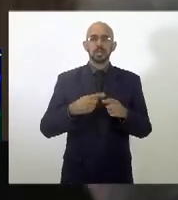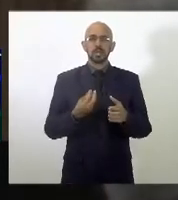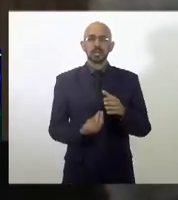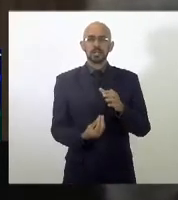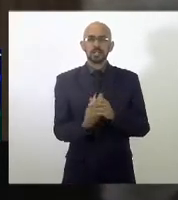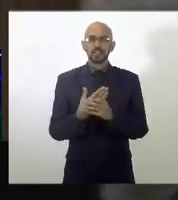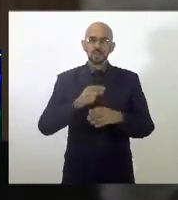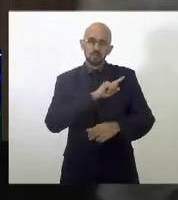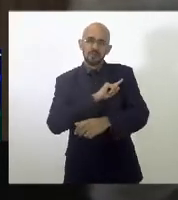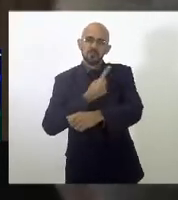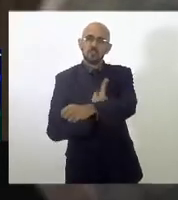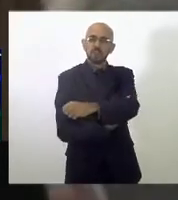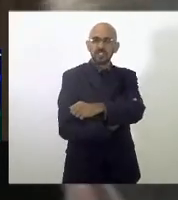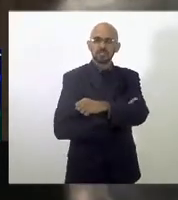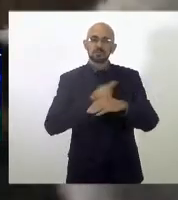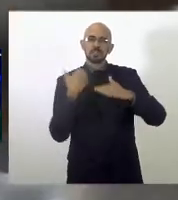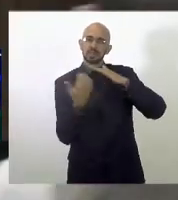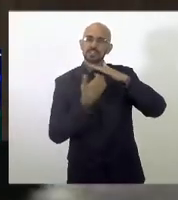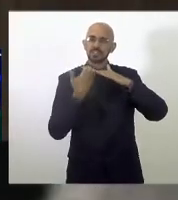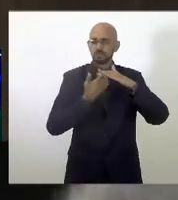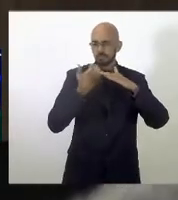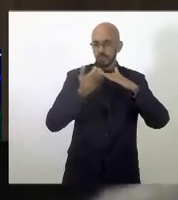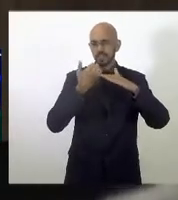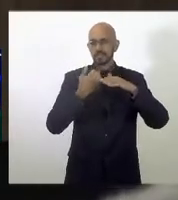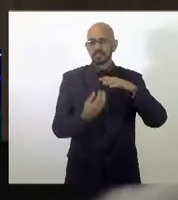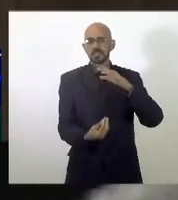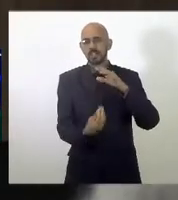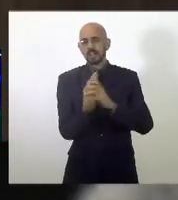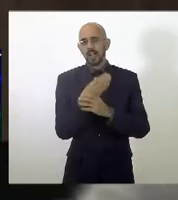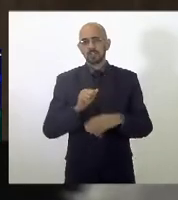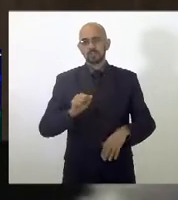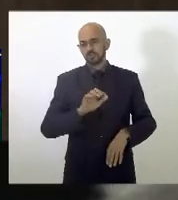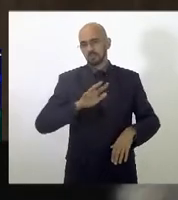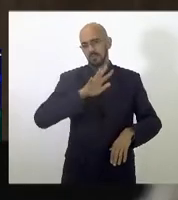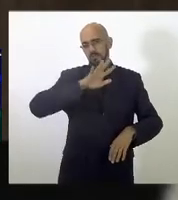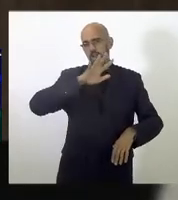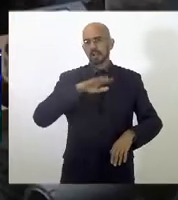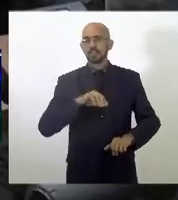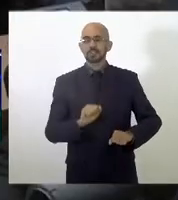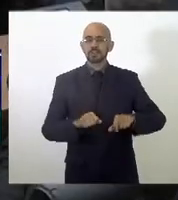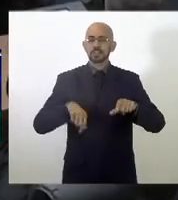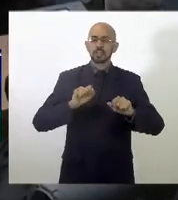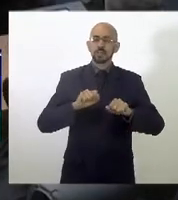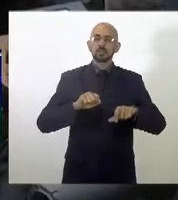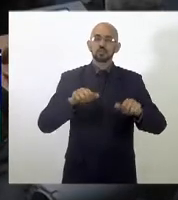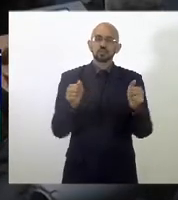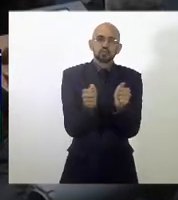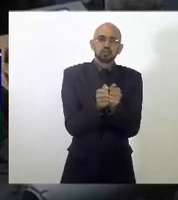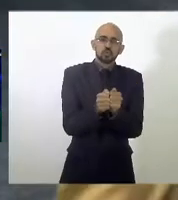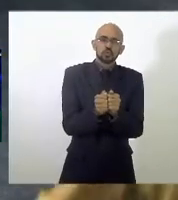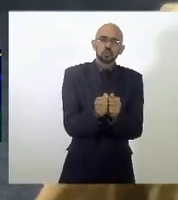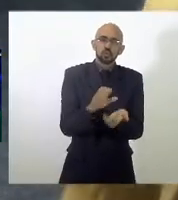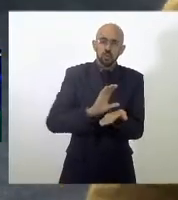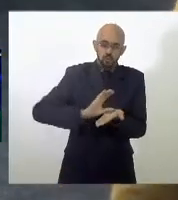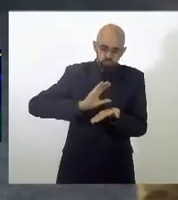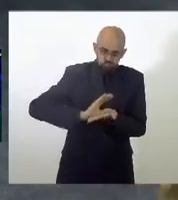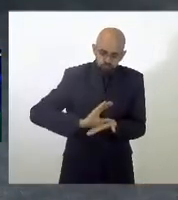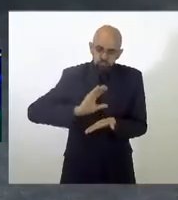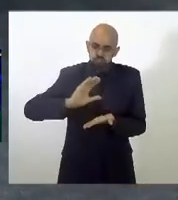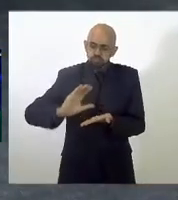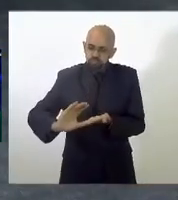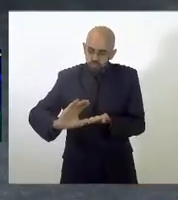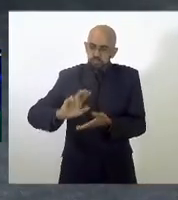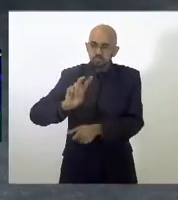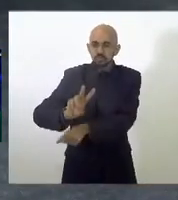os empreendimentos econômicos desenvolvidos em territórios de favela, através das concessões de linha de crédito,